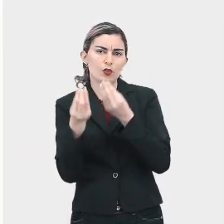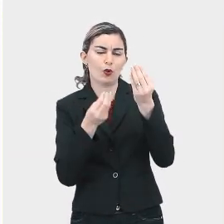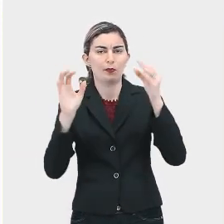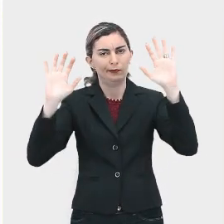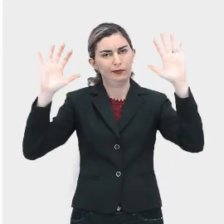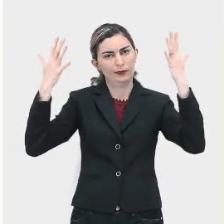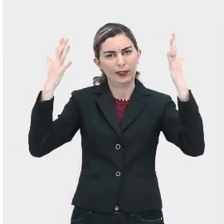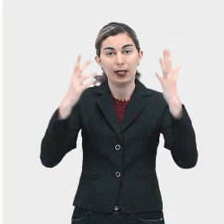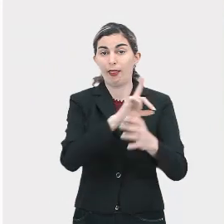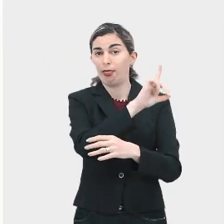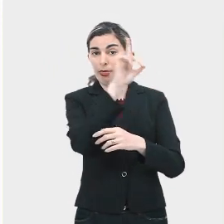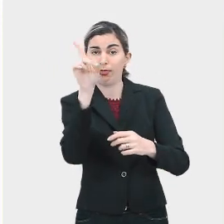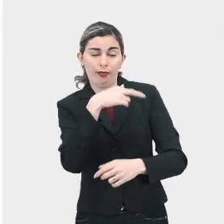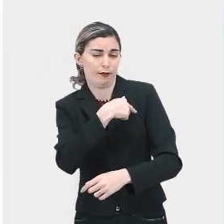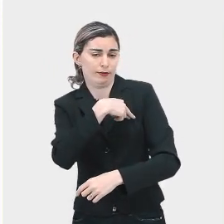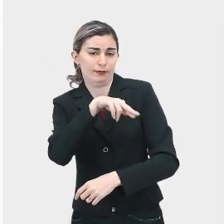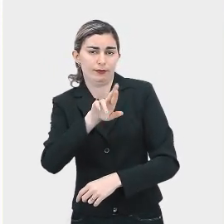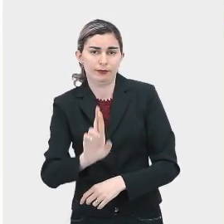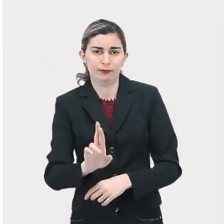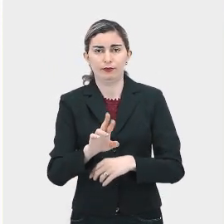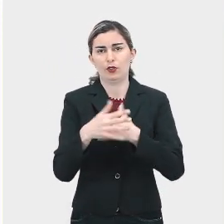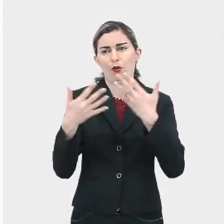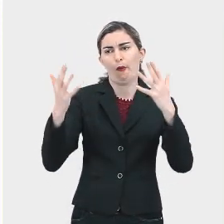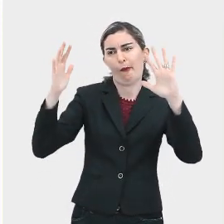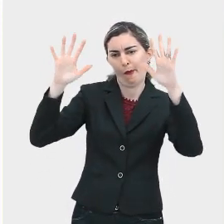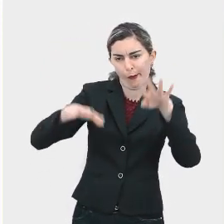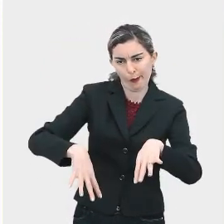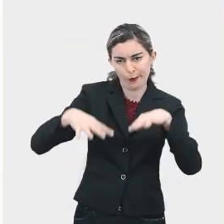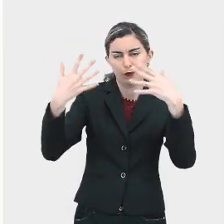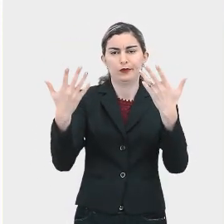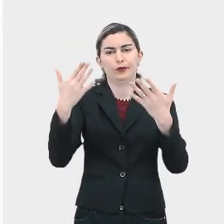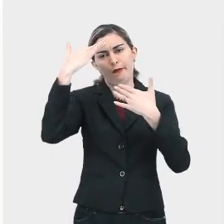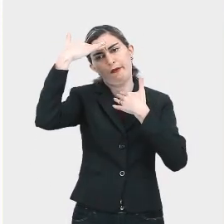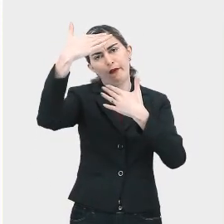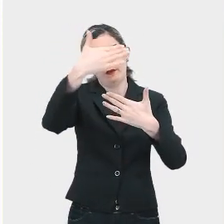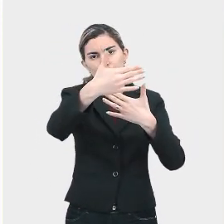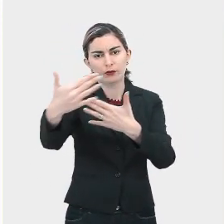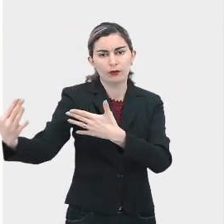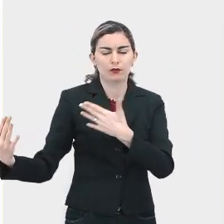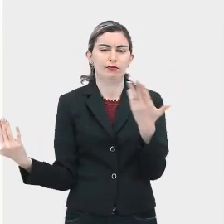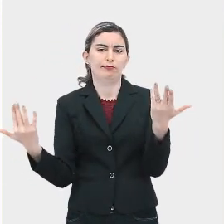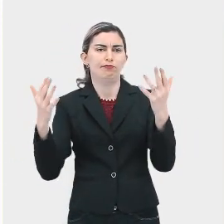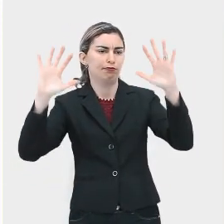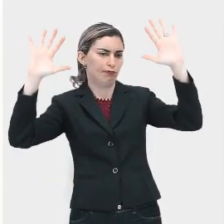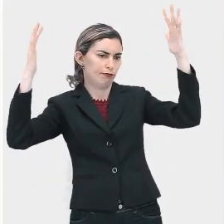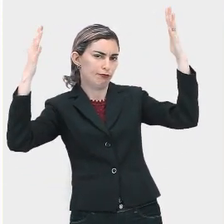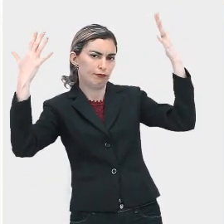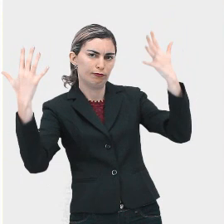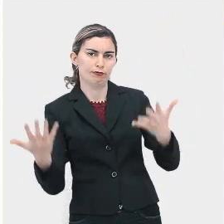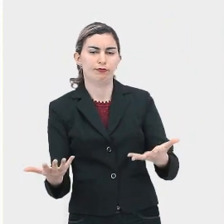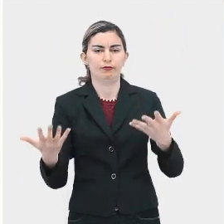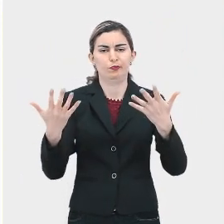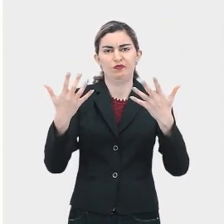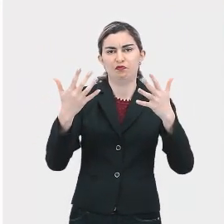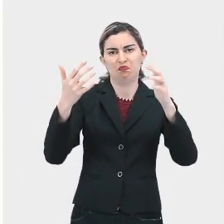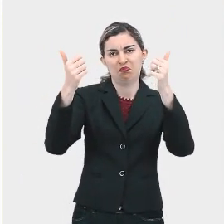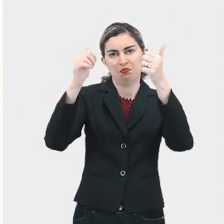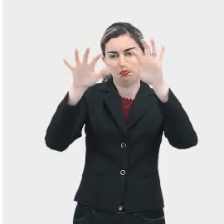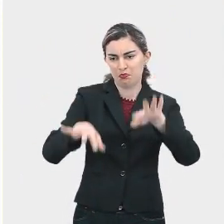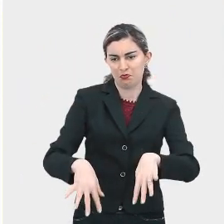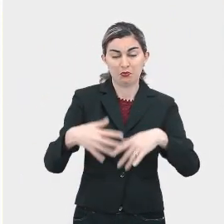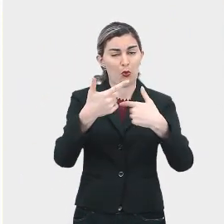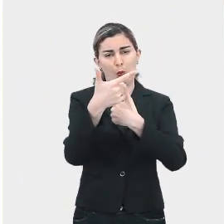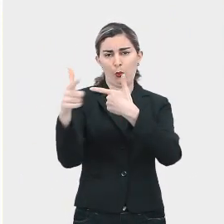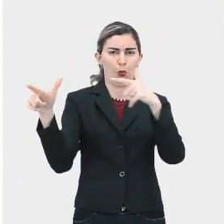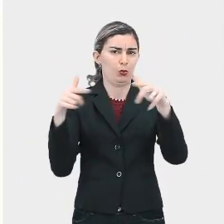a comemoração de datas religiosas, homenagens, agradecimentos, saudações às forças